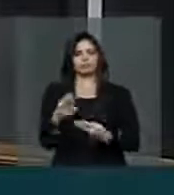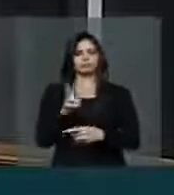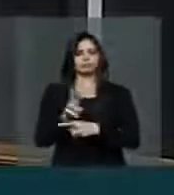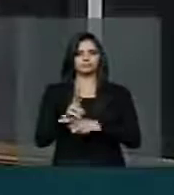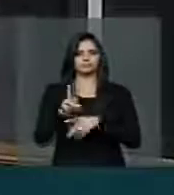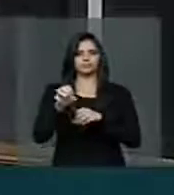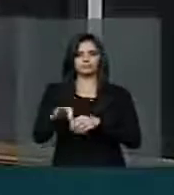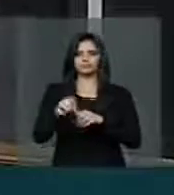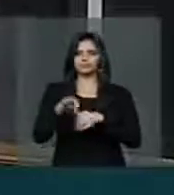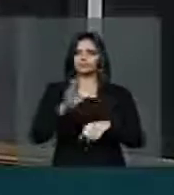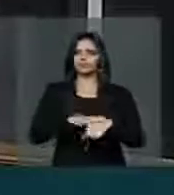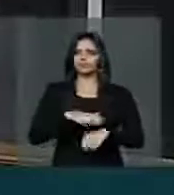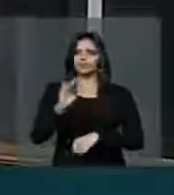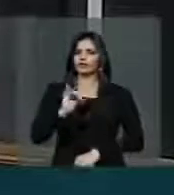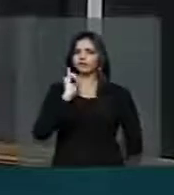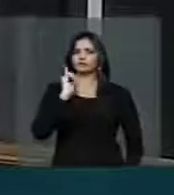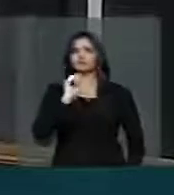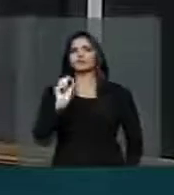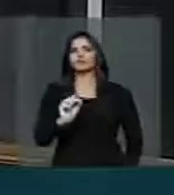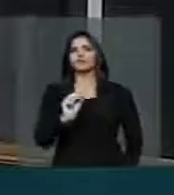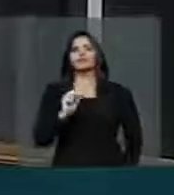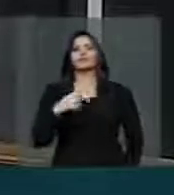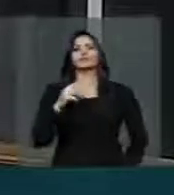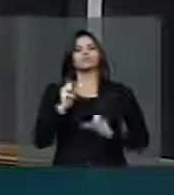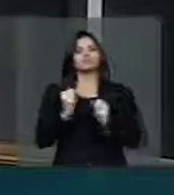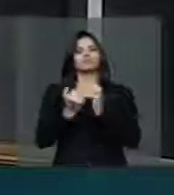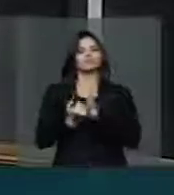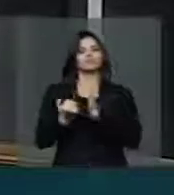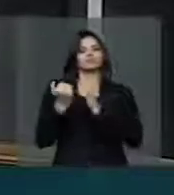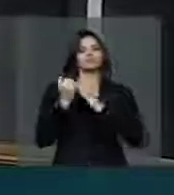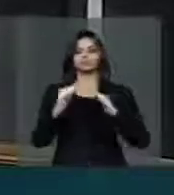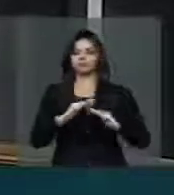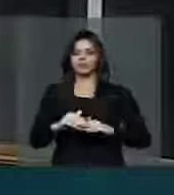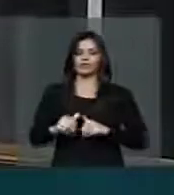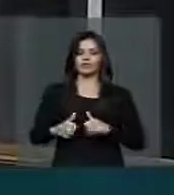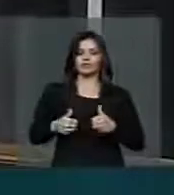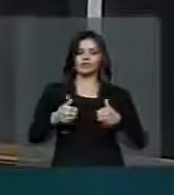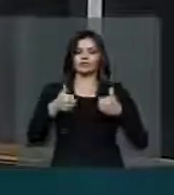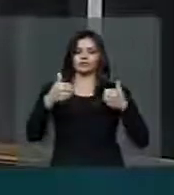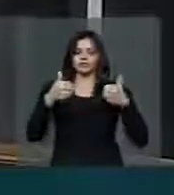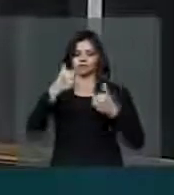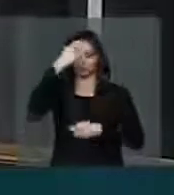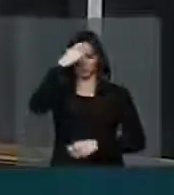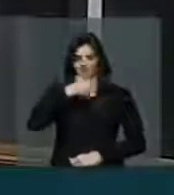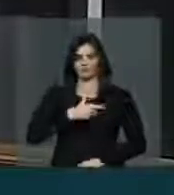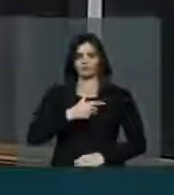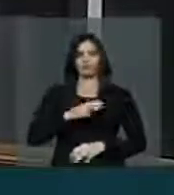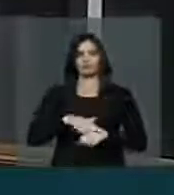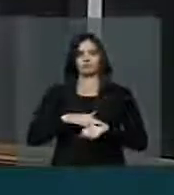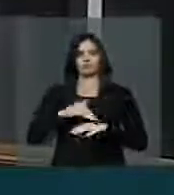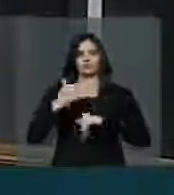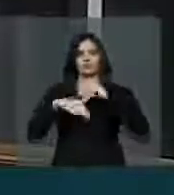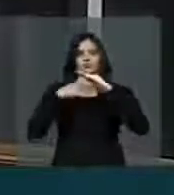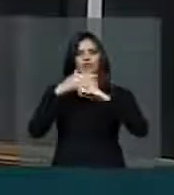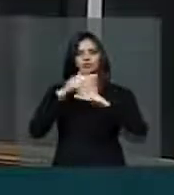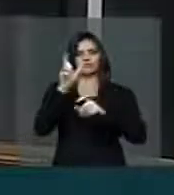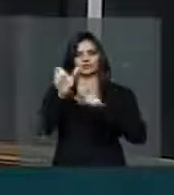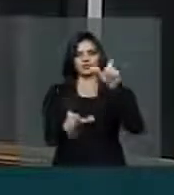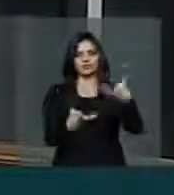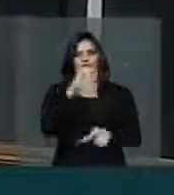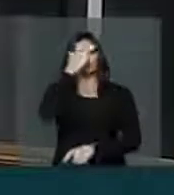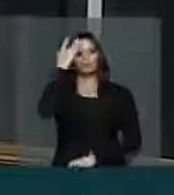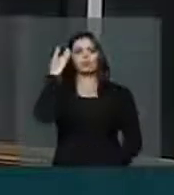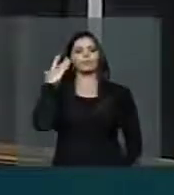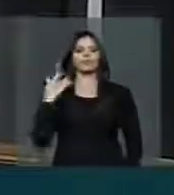dos mais importantes instrumentos para elevar a autoestima e proporcionar o desenvolvimento das